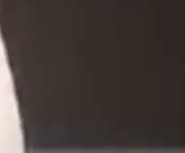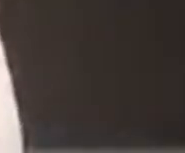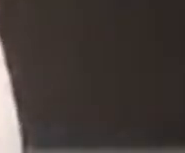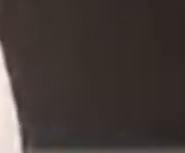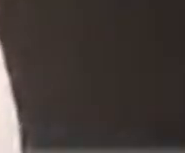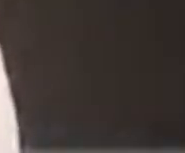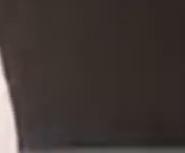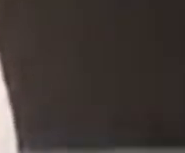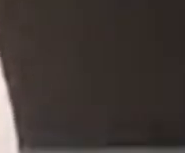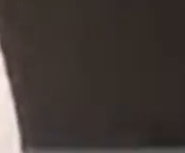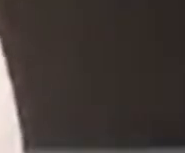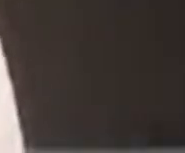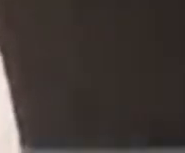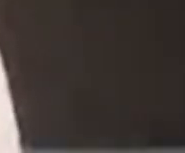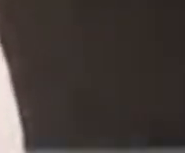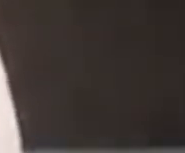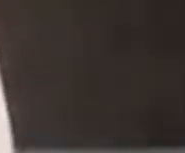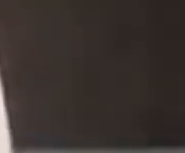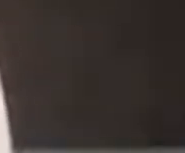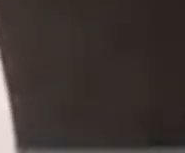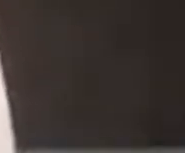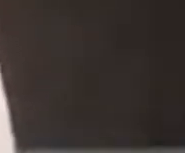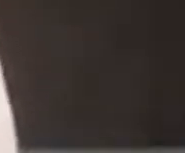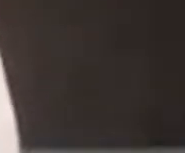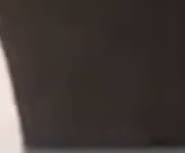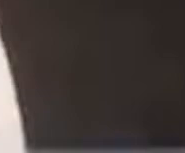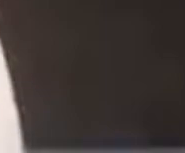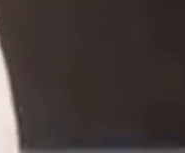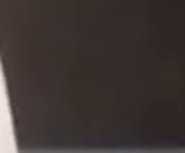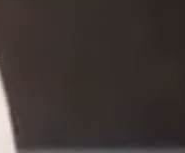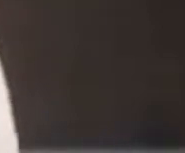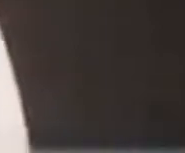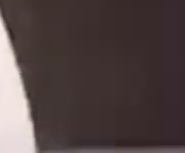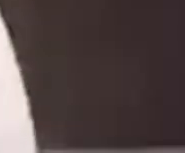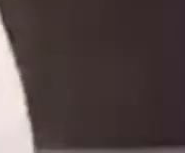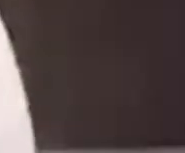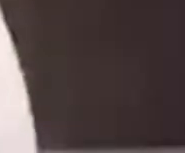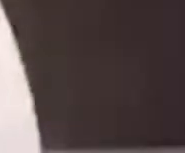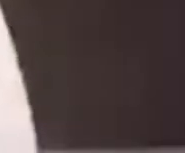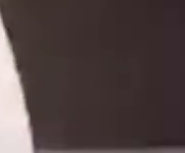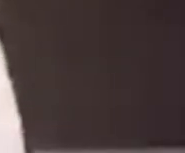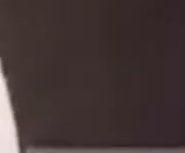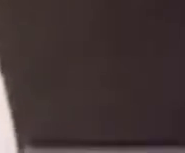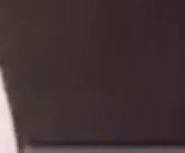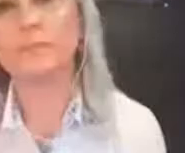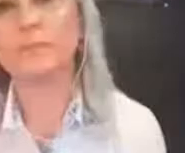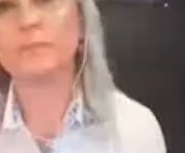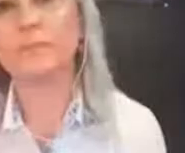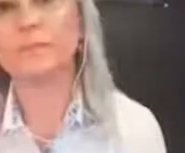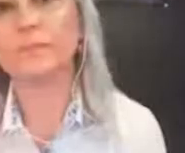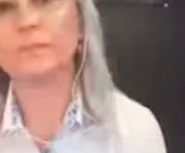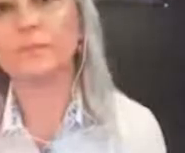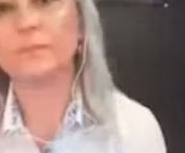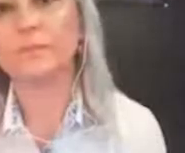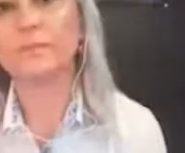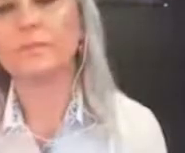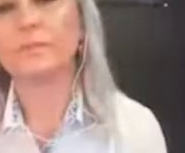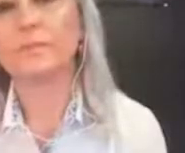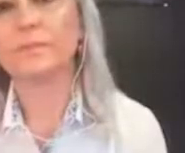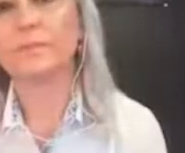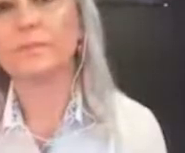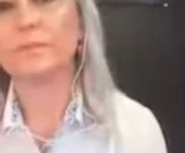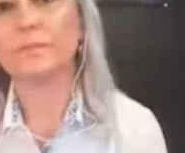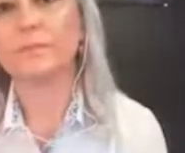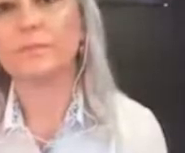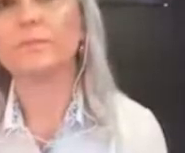Eles se preocuparam em estar dando treinamentos, em falar sobre a importância de usar EPIs. Qual recado vocês